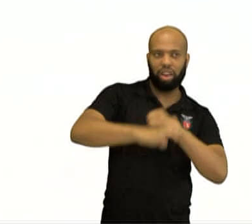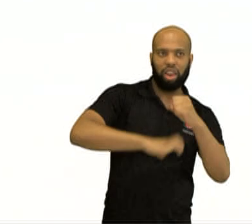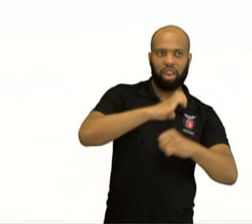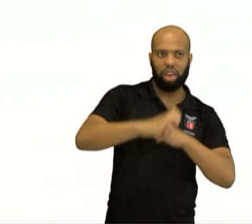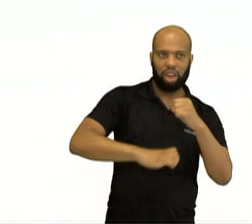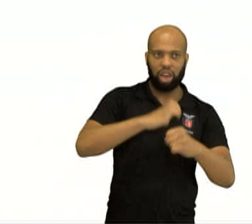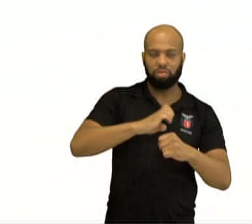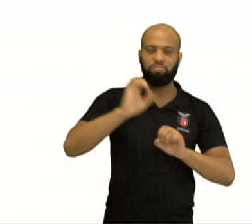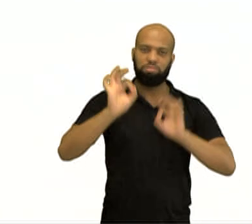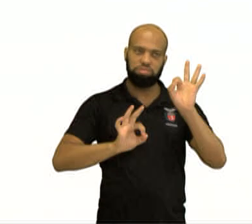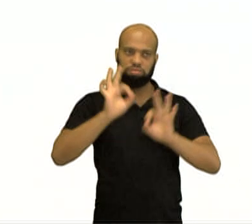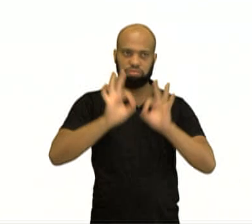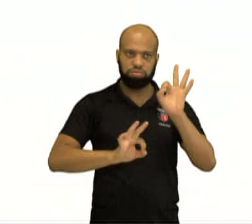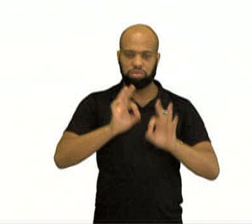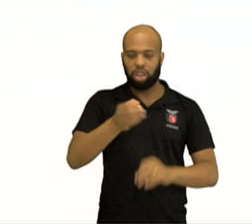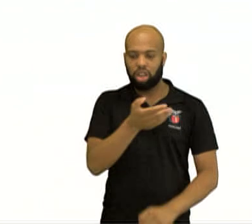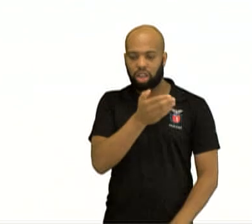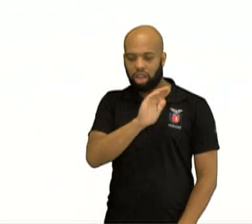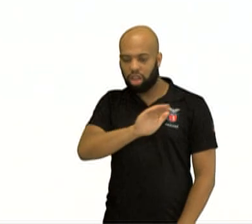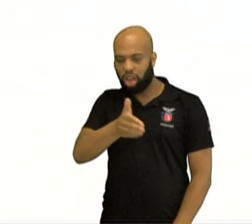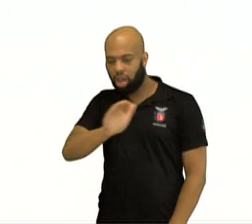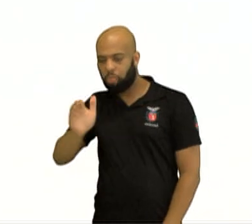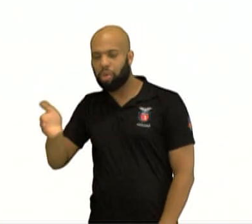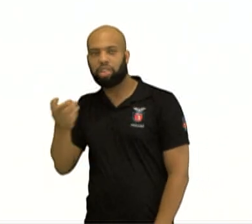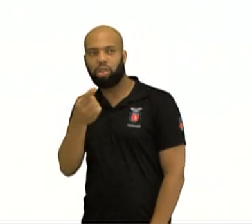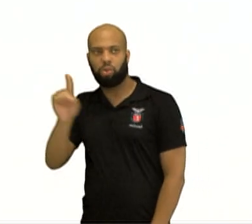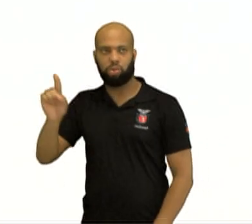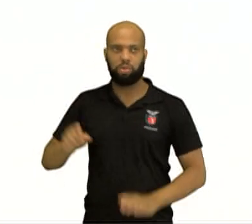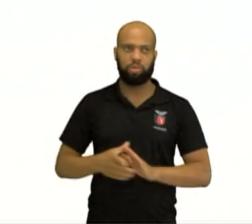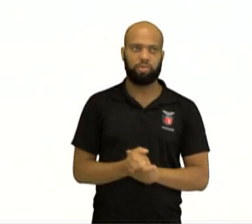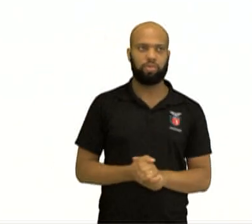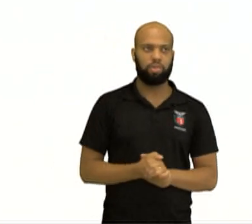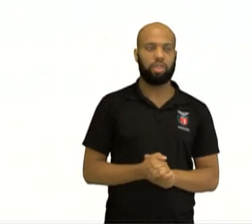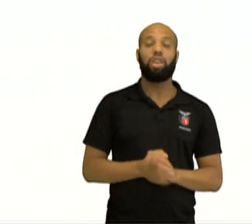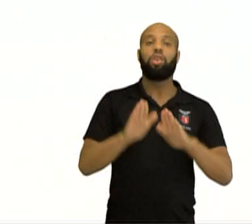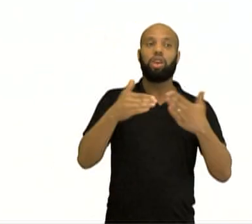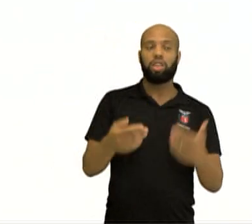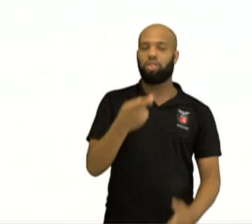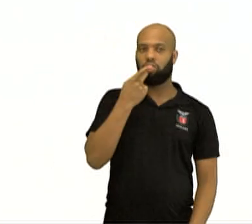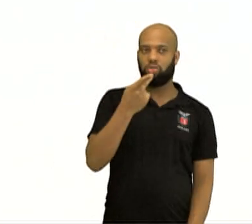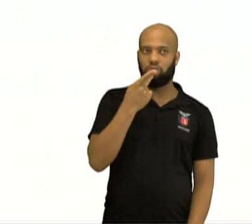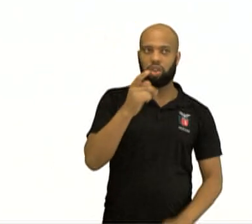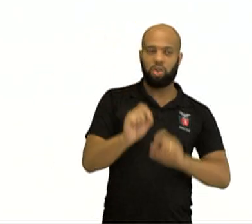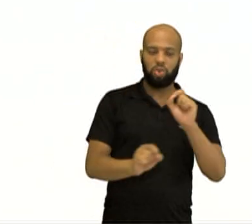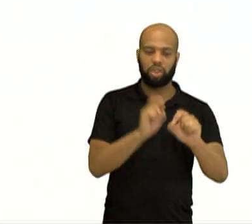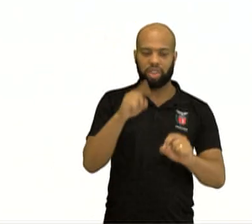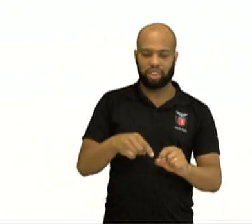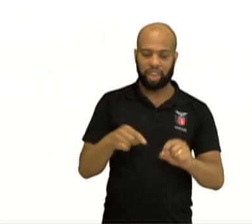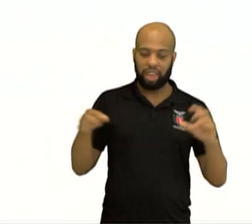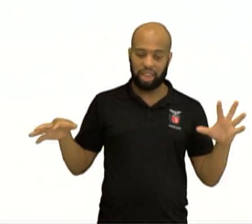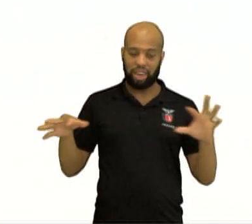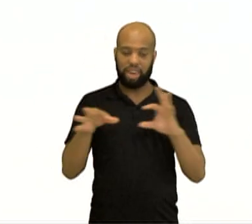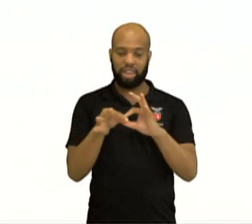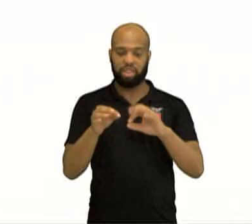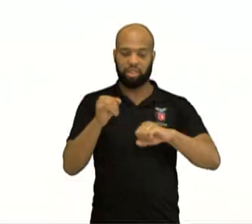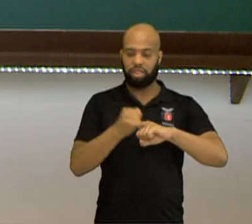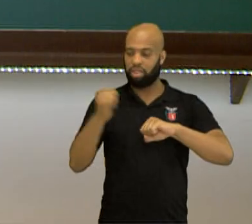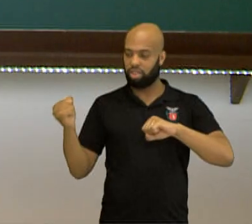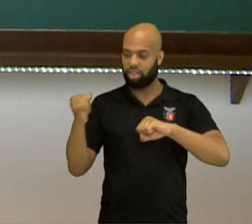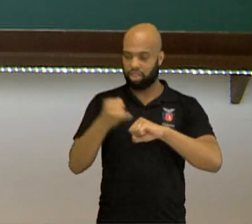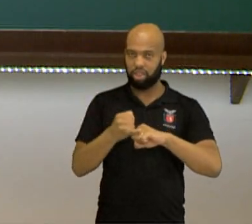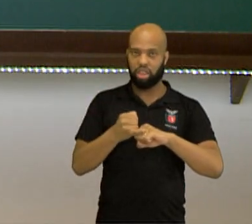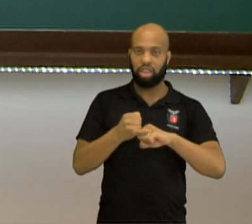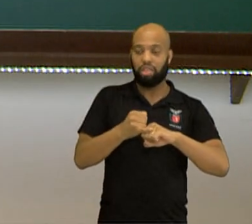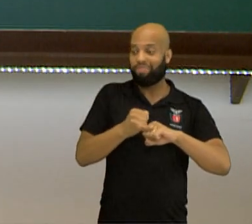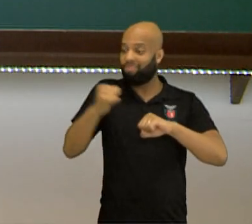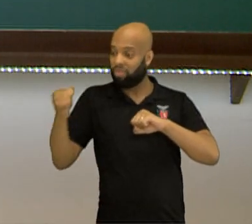sendo distribuídos e a camada de valência. Pois bem, quando nós falamos então em ligações iônicas, nós falamos sobre